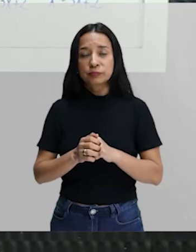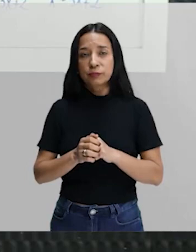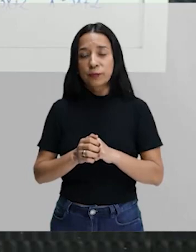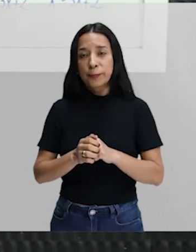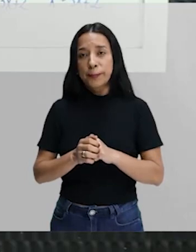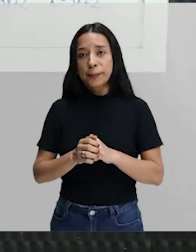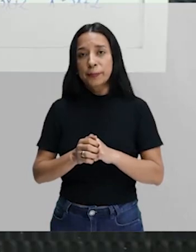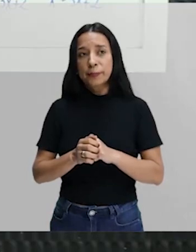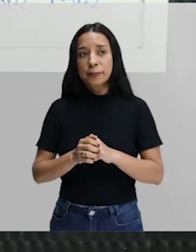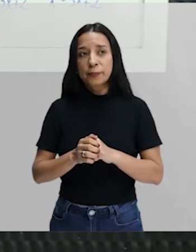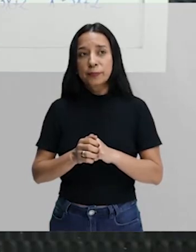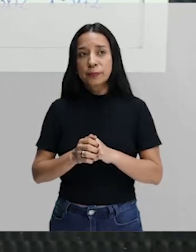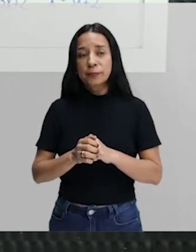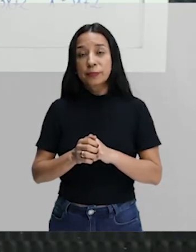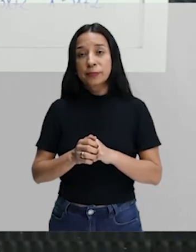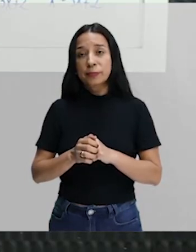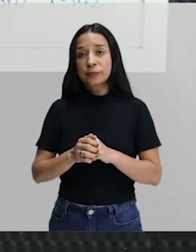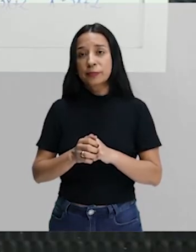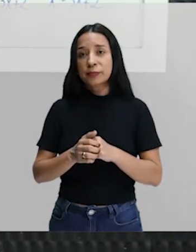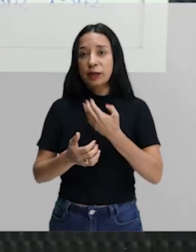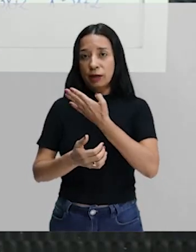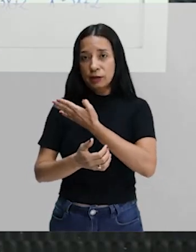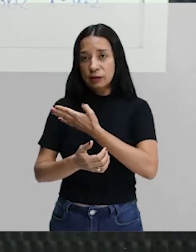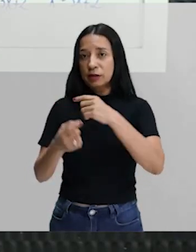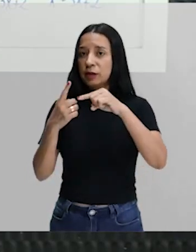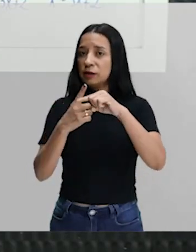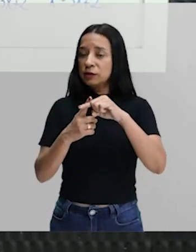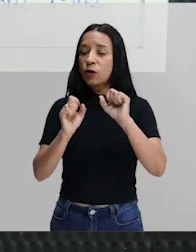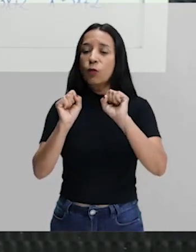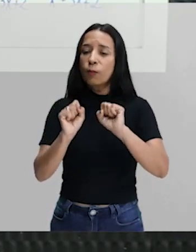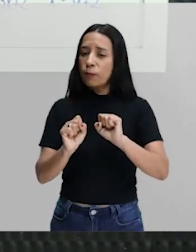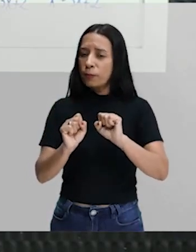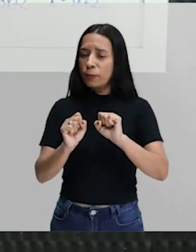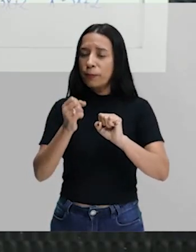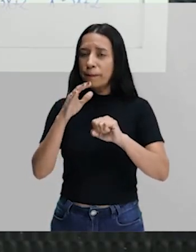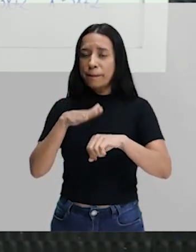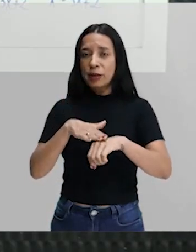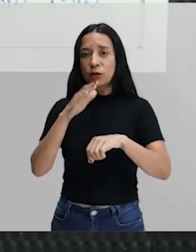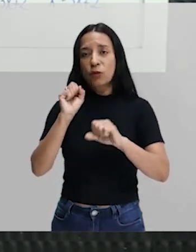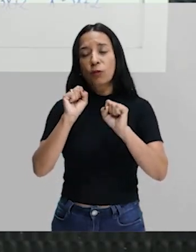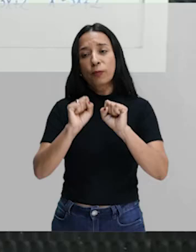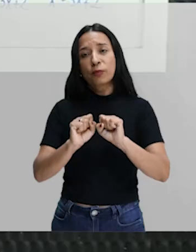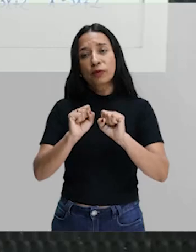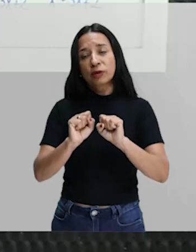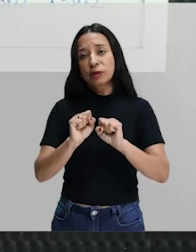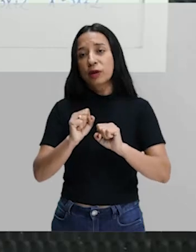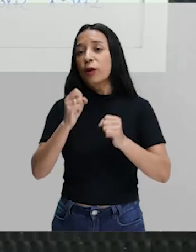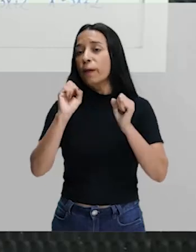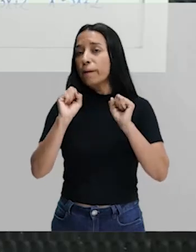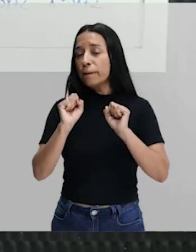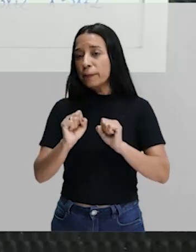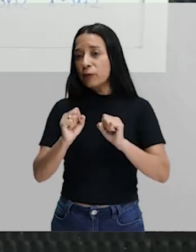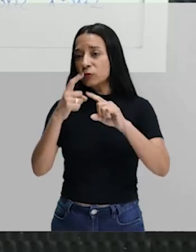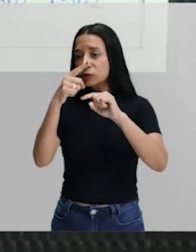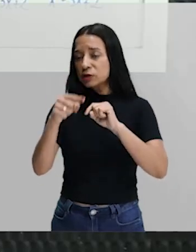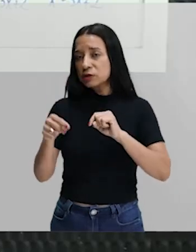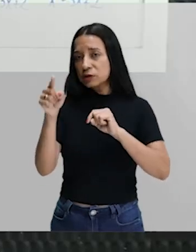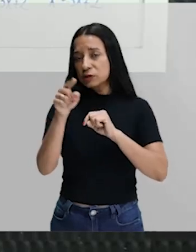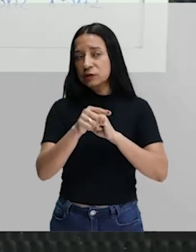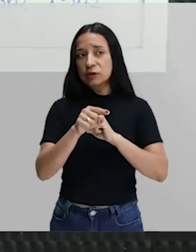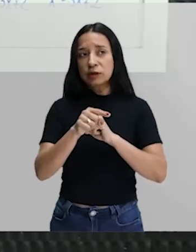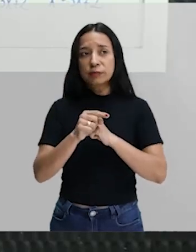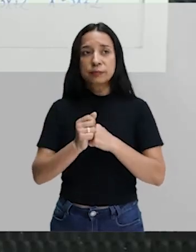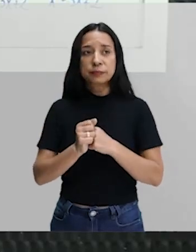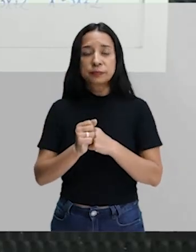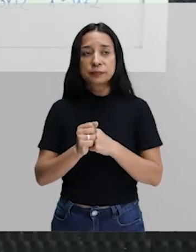adição está mais propício, porque você pode cancelar o mais B com menos B. Então, A menos 2A dá menos A,